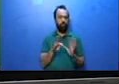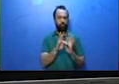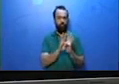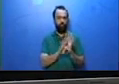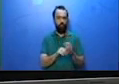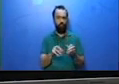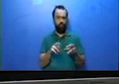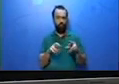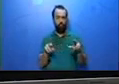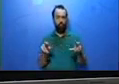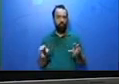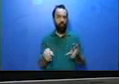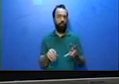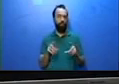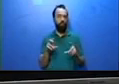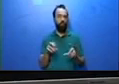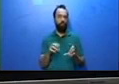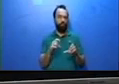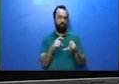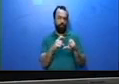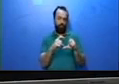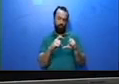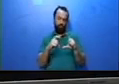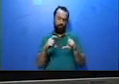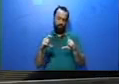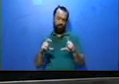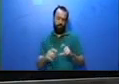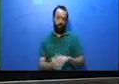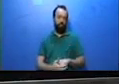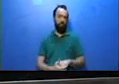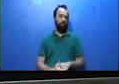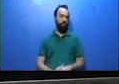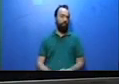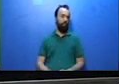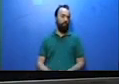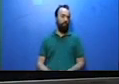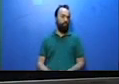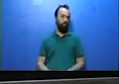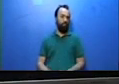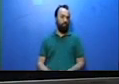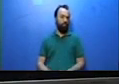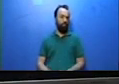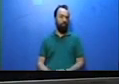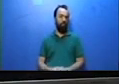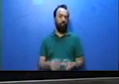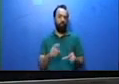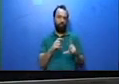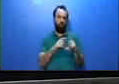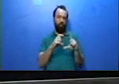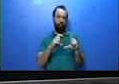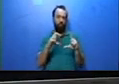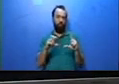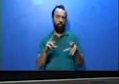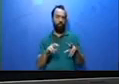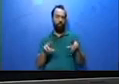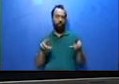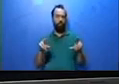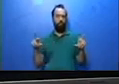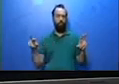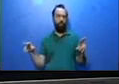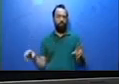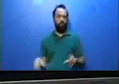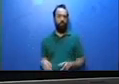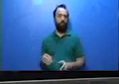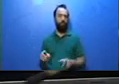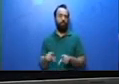alguns exemplos de tirinha, para que serve, né? Tipos de tirinhas e criação de um final.